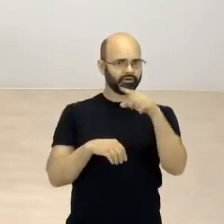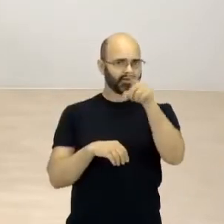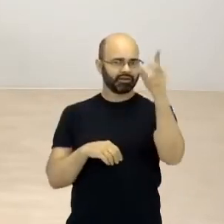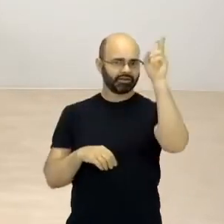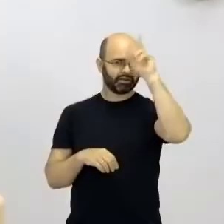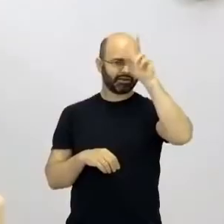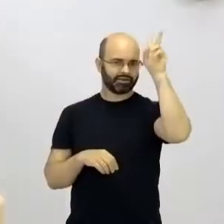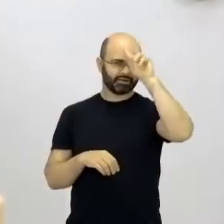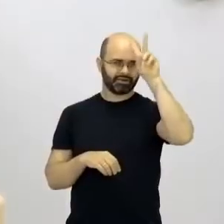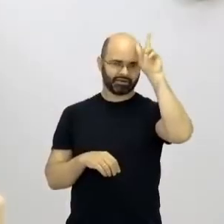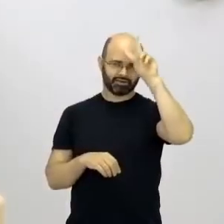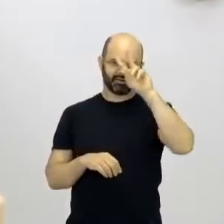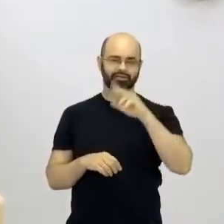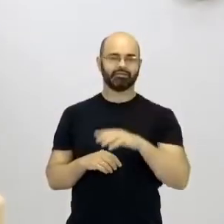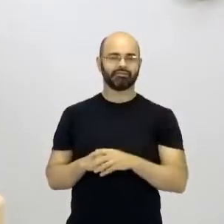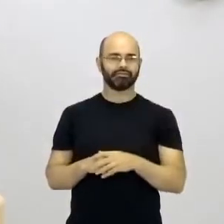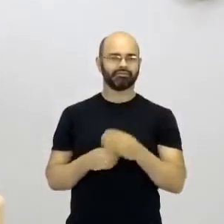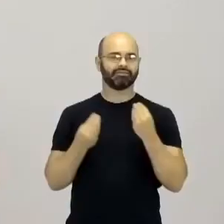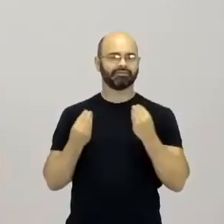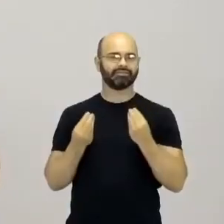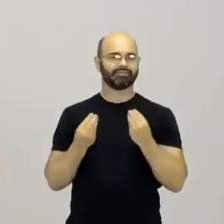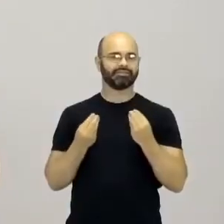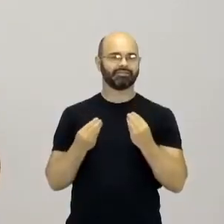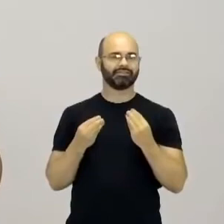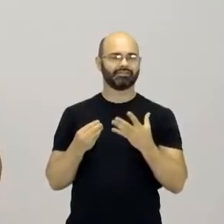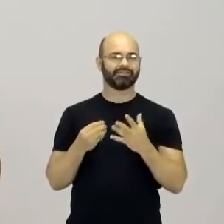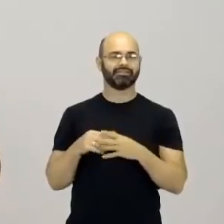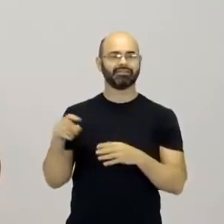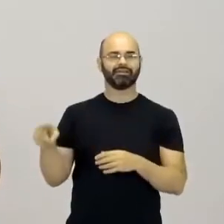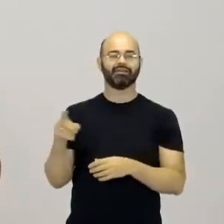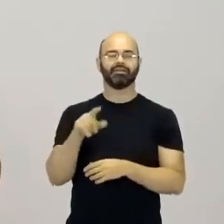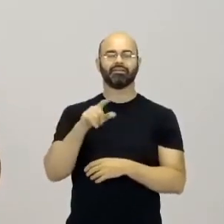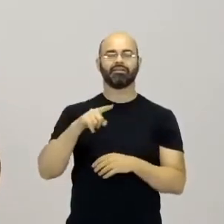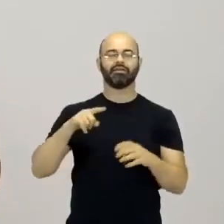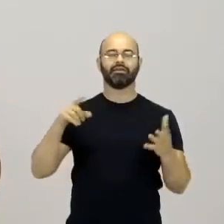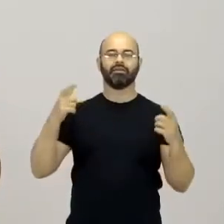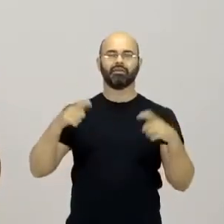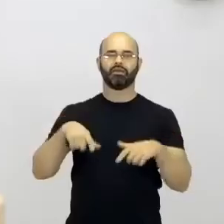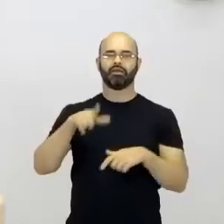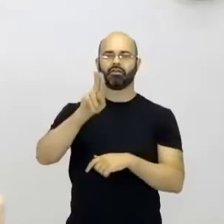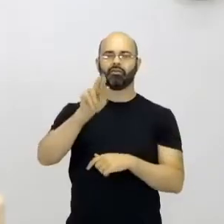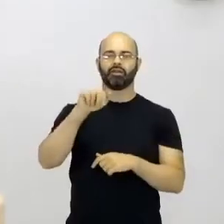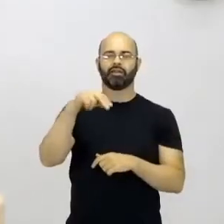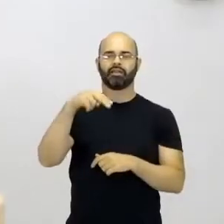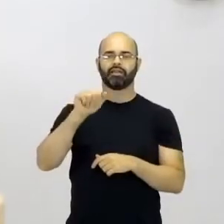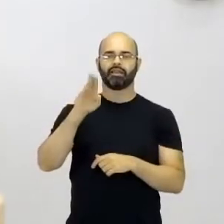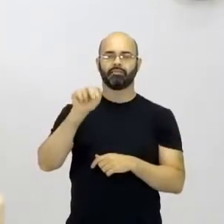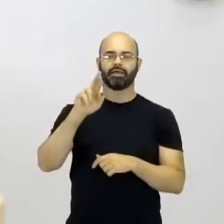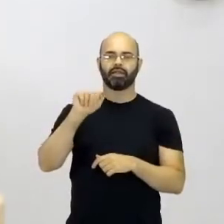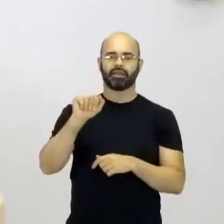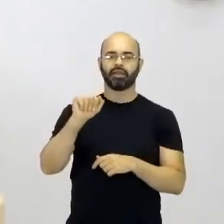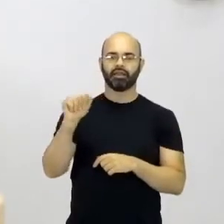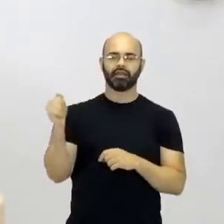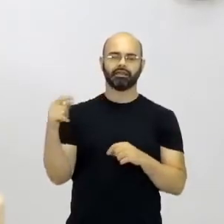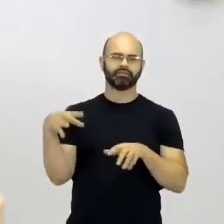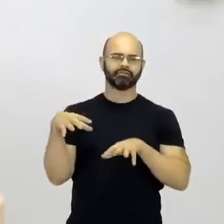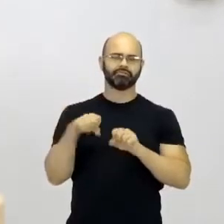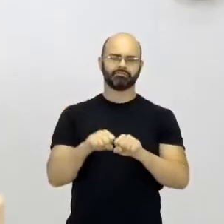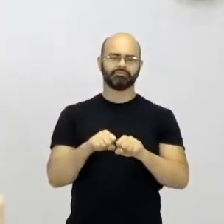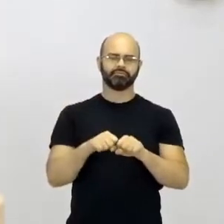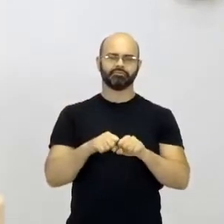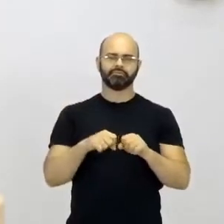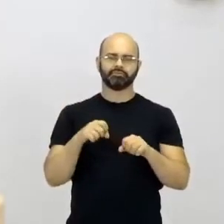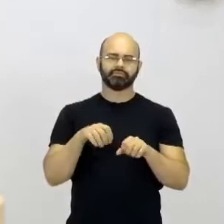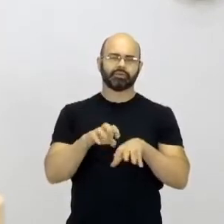disso? Nós íamos ter aqui na Baía de Guanabara uma colônia francesa. Eles invadiram a Baía de Guanabara e começaram ali